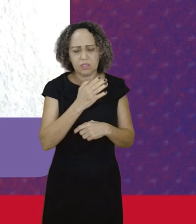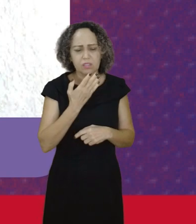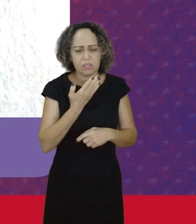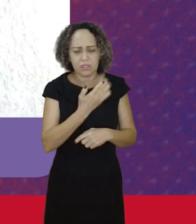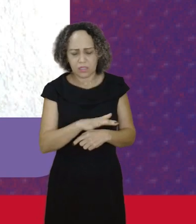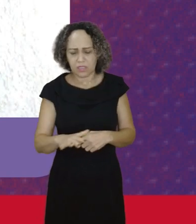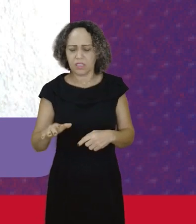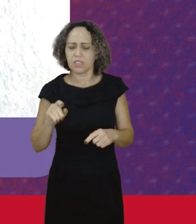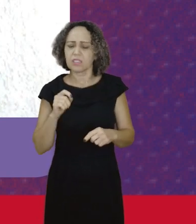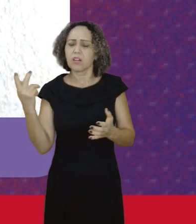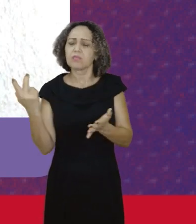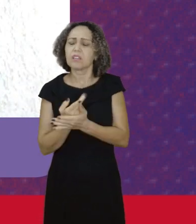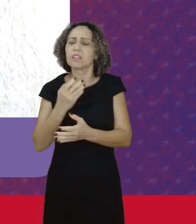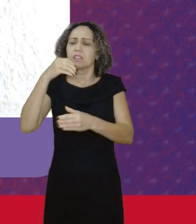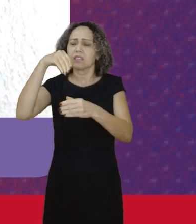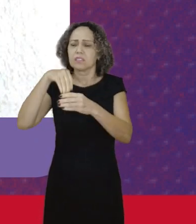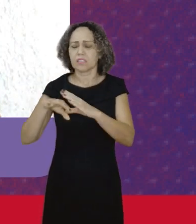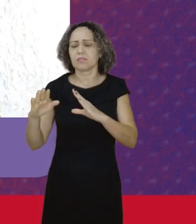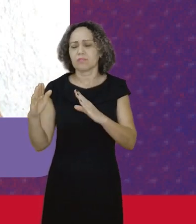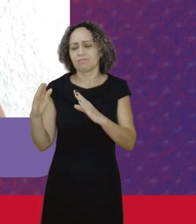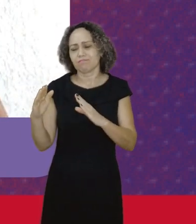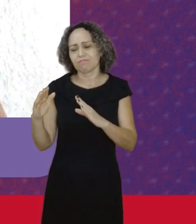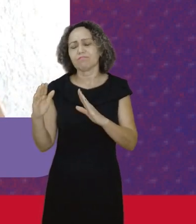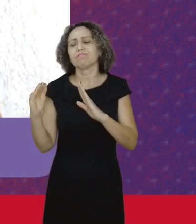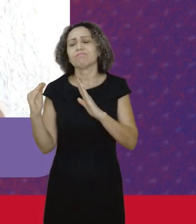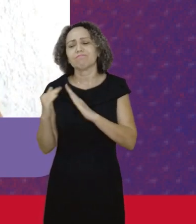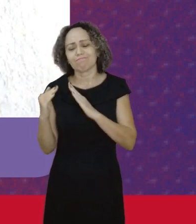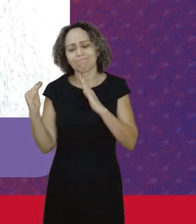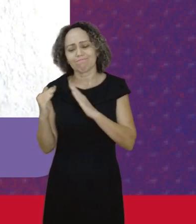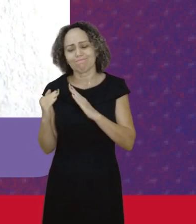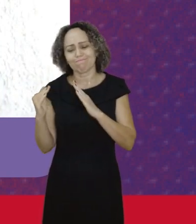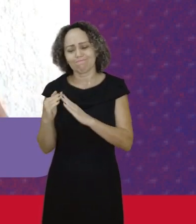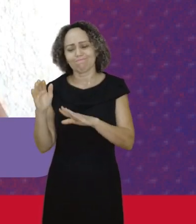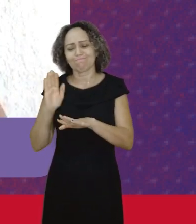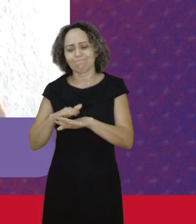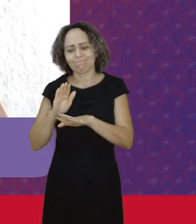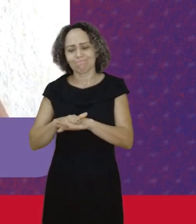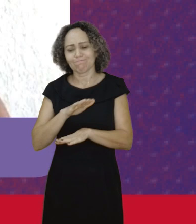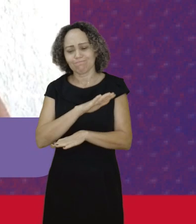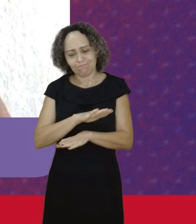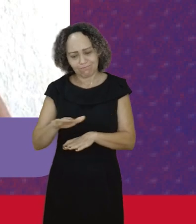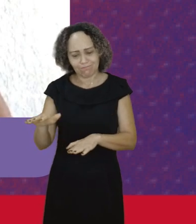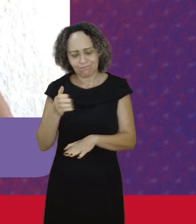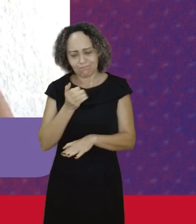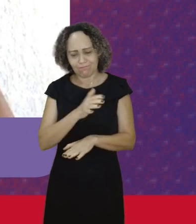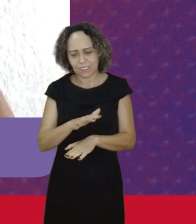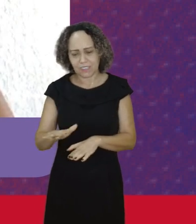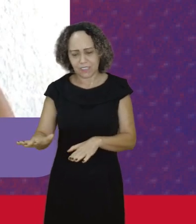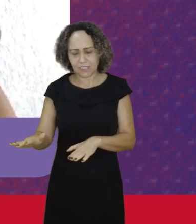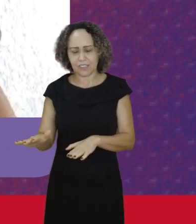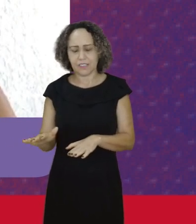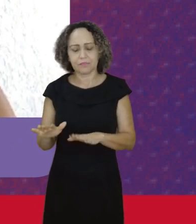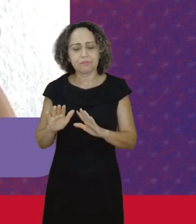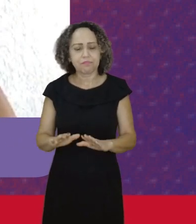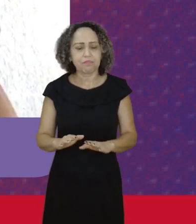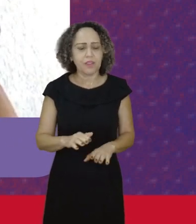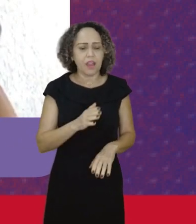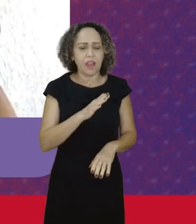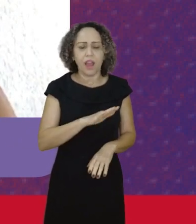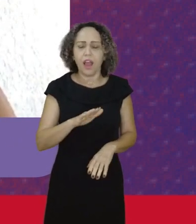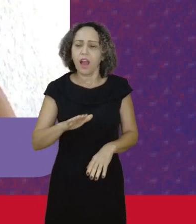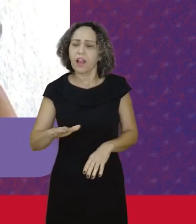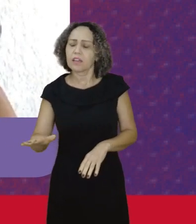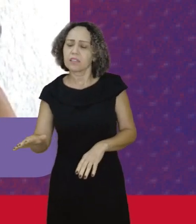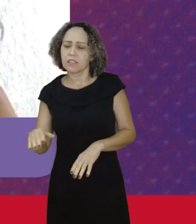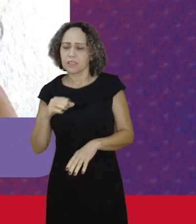nessa denúncia, nesse acesso à denúncia que a criança e o adolescente, né, tem